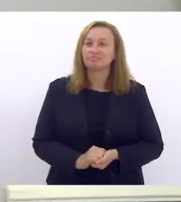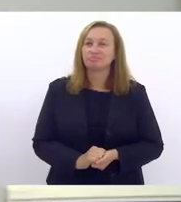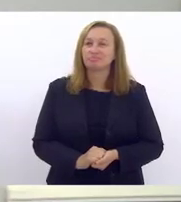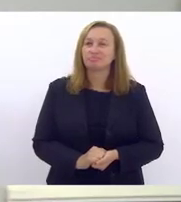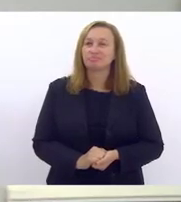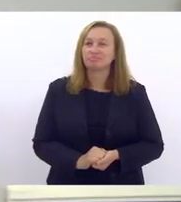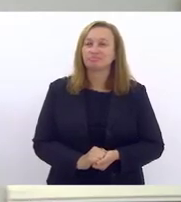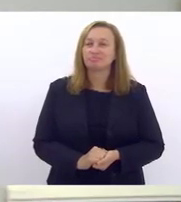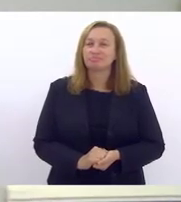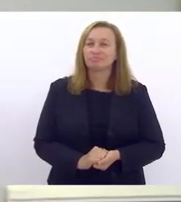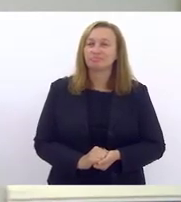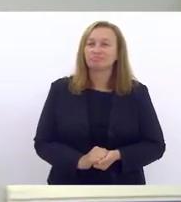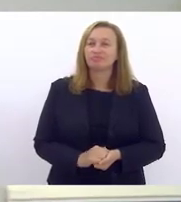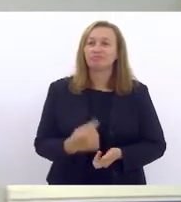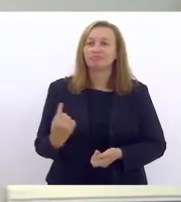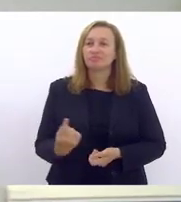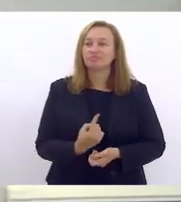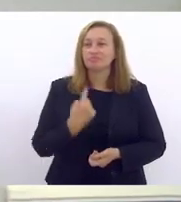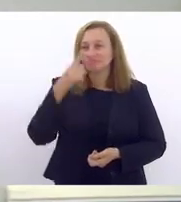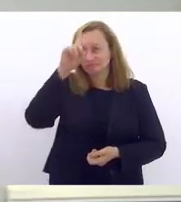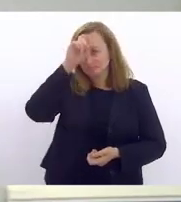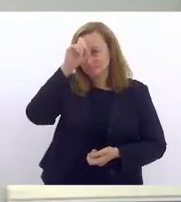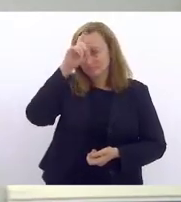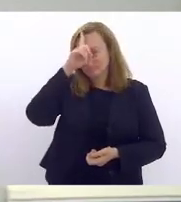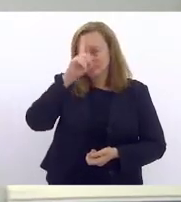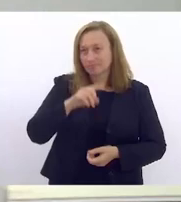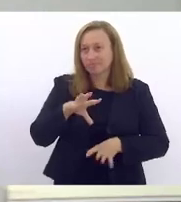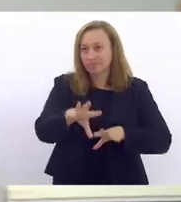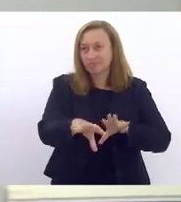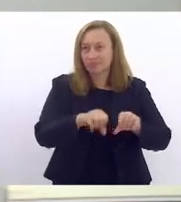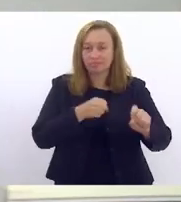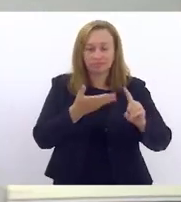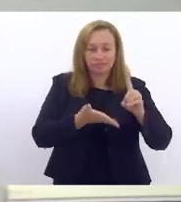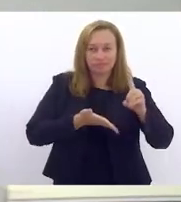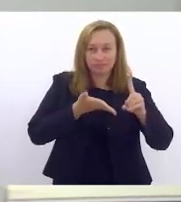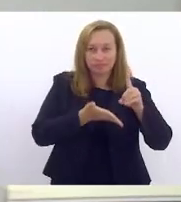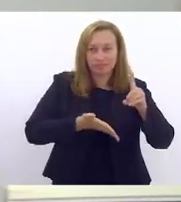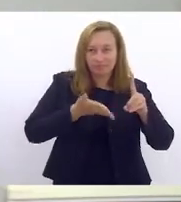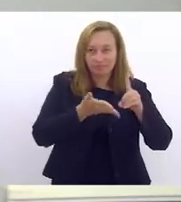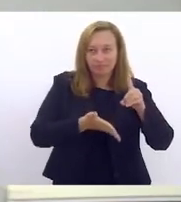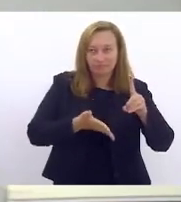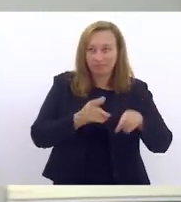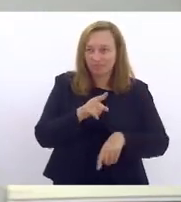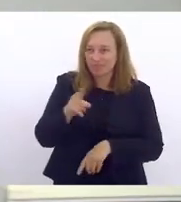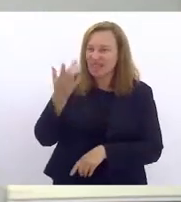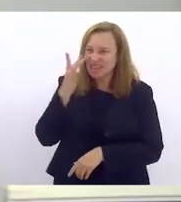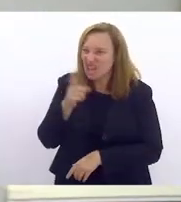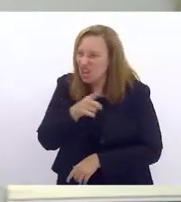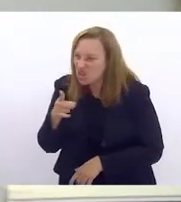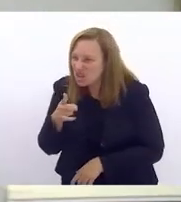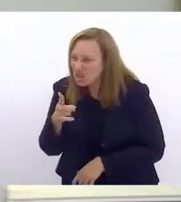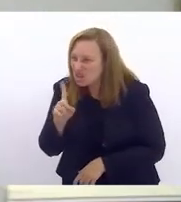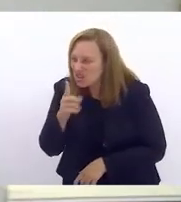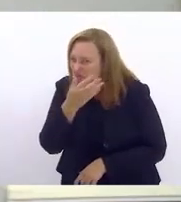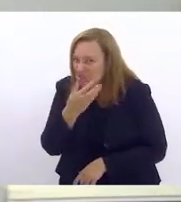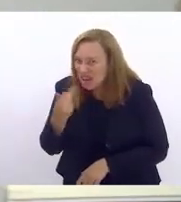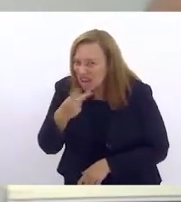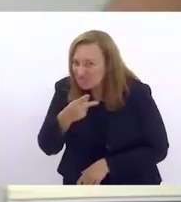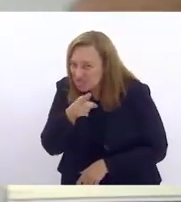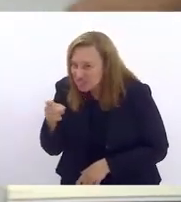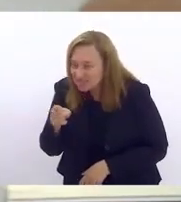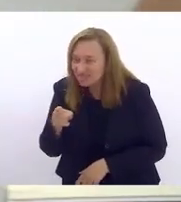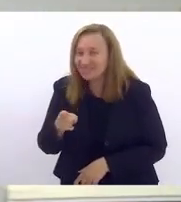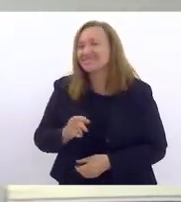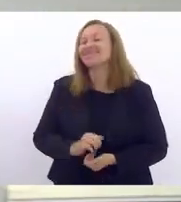nós somos uma maternidade que forma doulas. Vocês achavam que eu não ia falar de vocês,